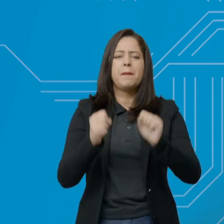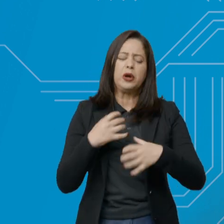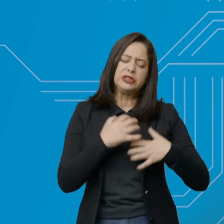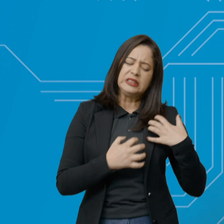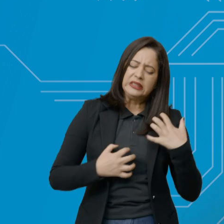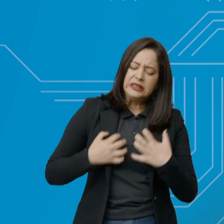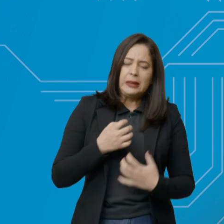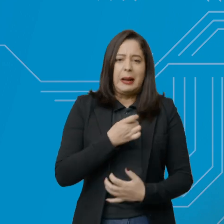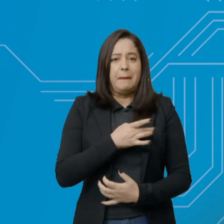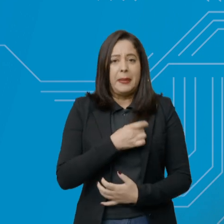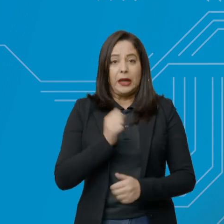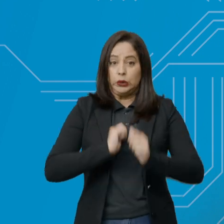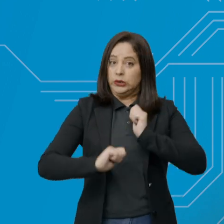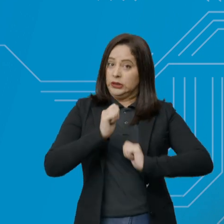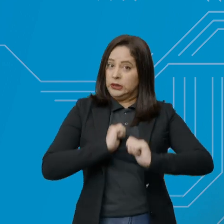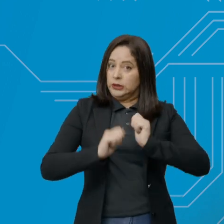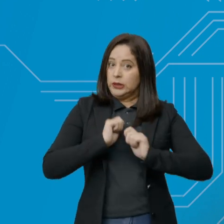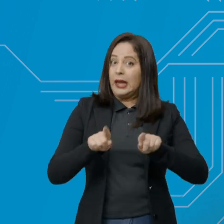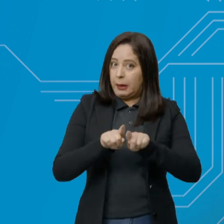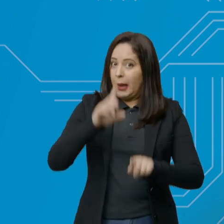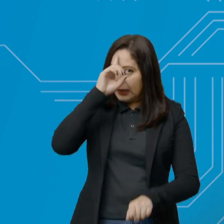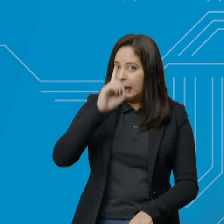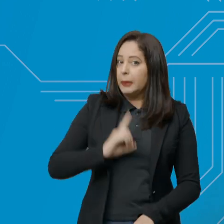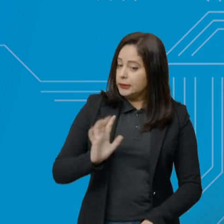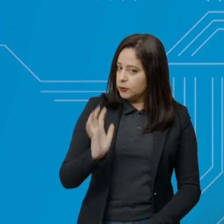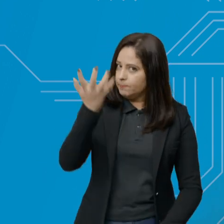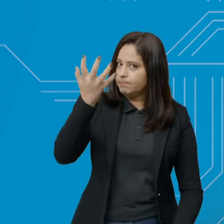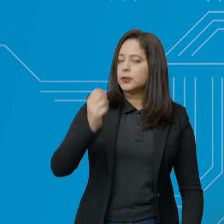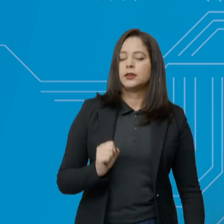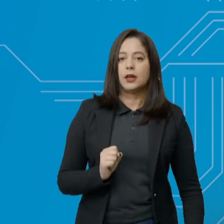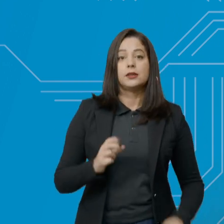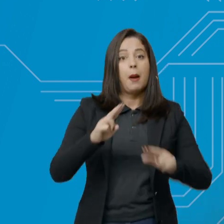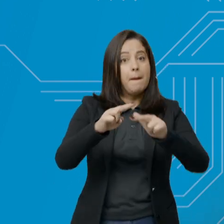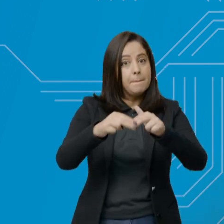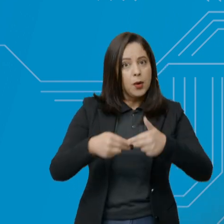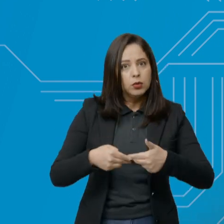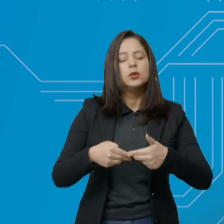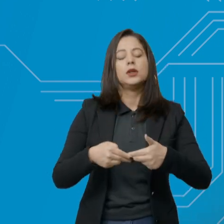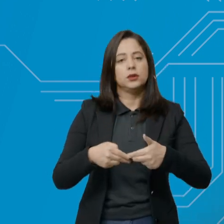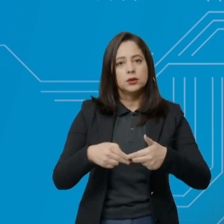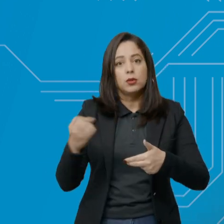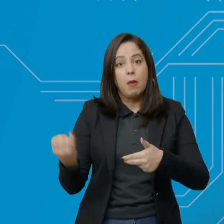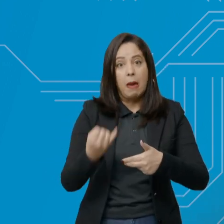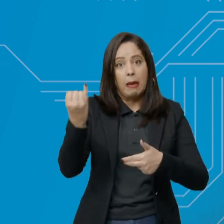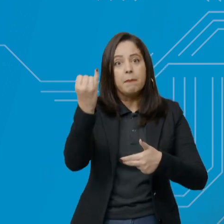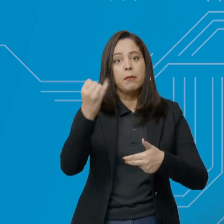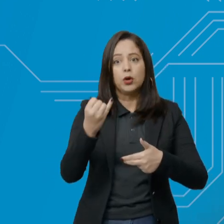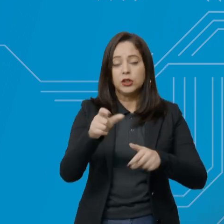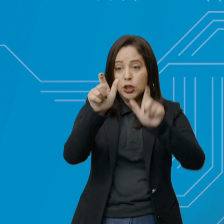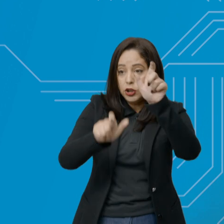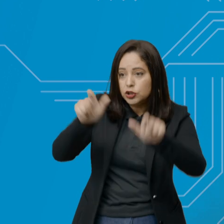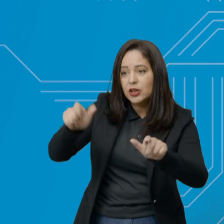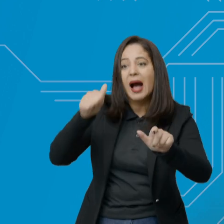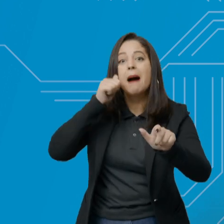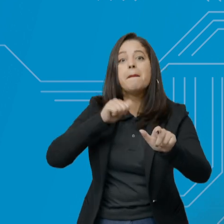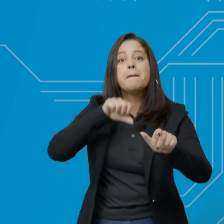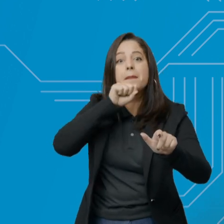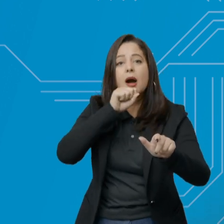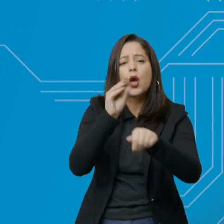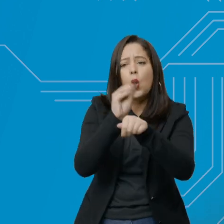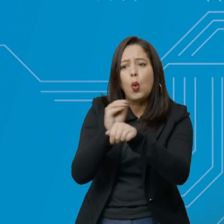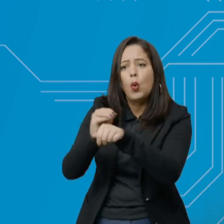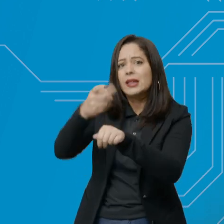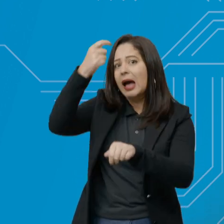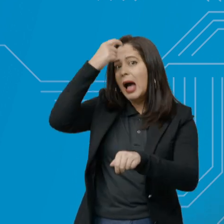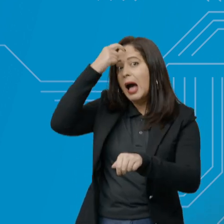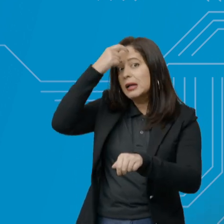filho, também pode vir angústias, medos, ansiedade e até depressão. Para alertar sobre a importância com o cuidado da saúde